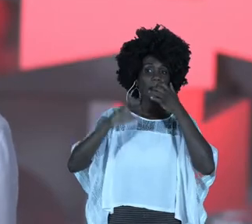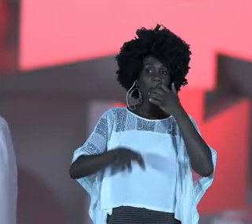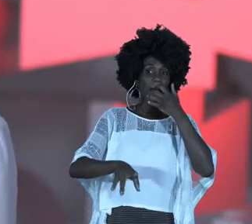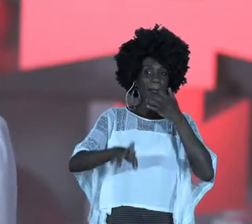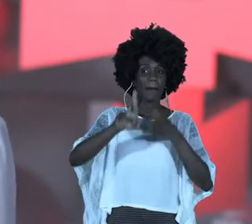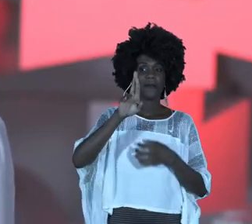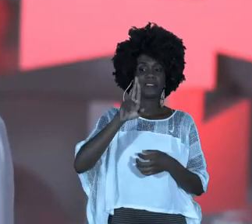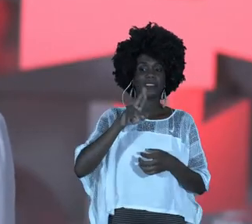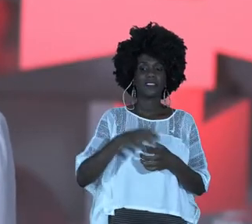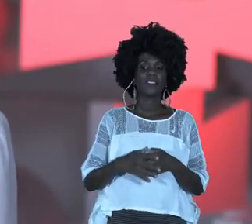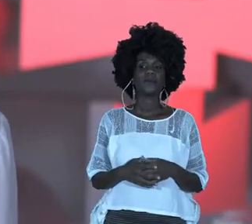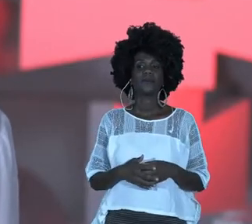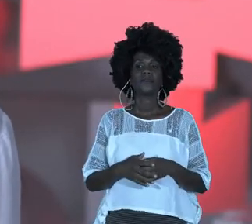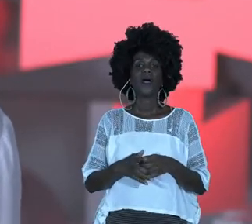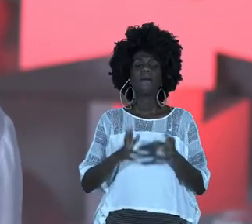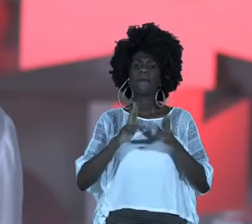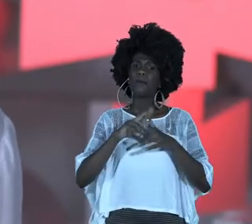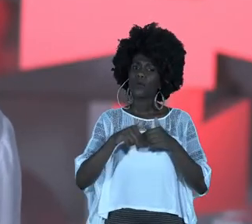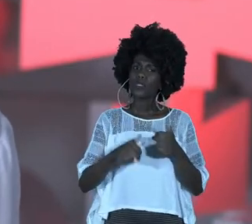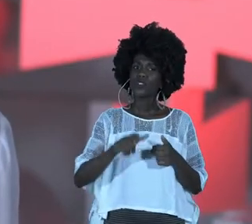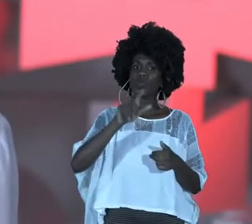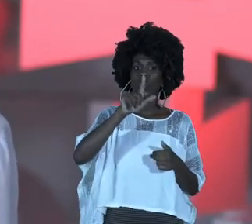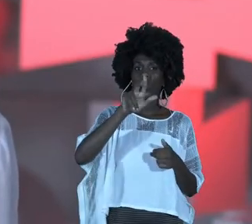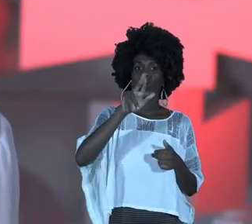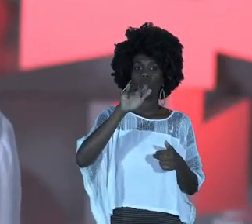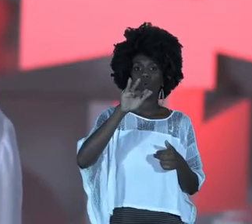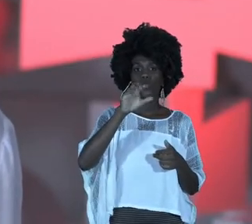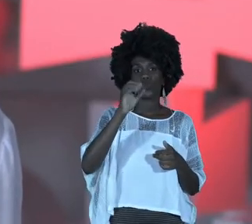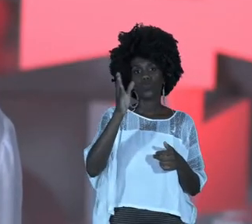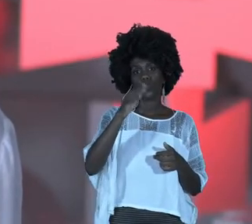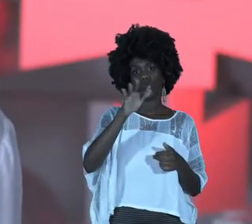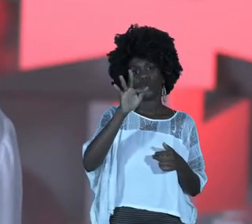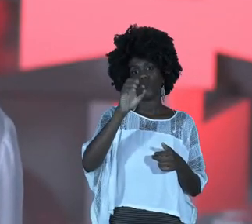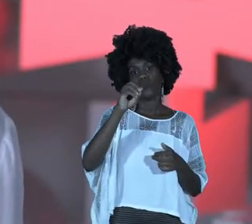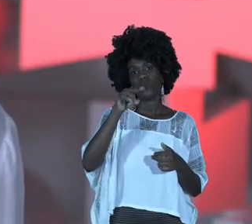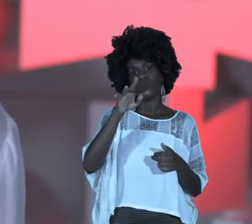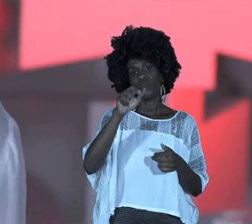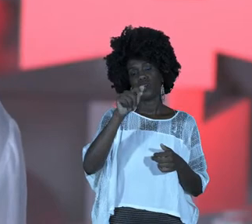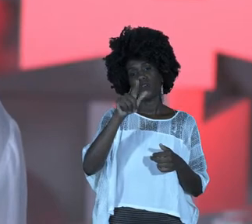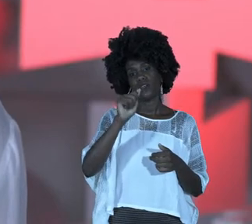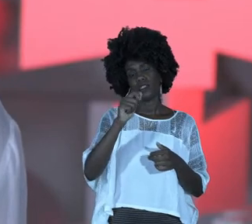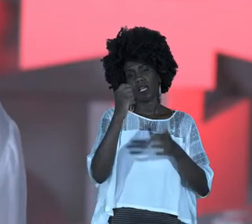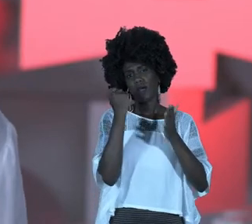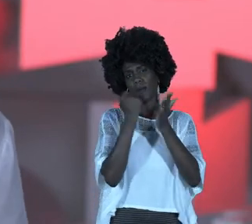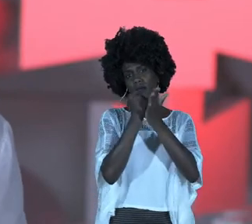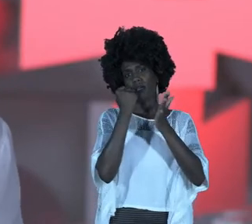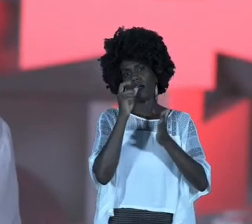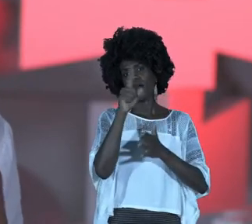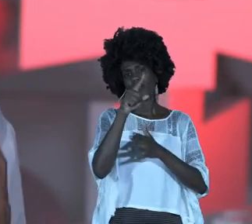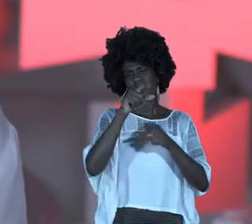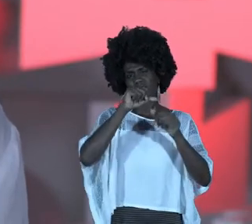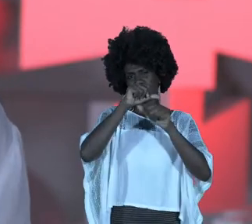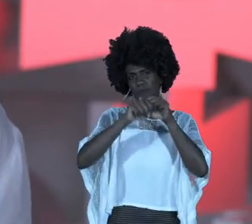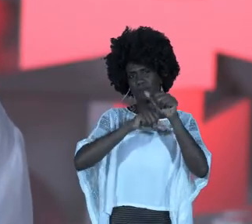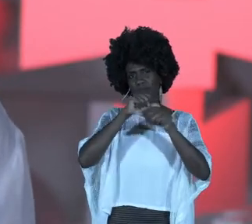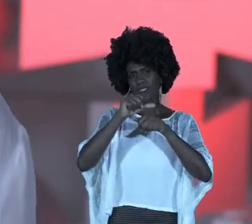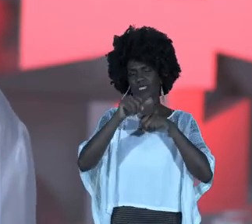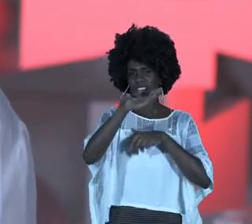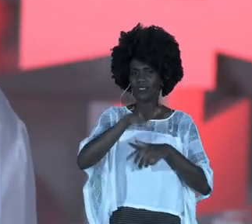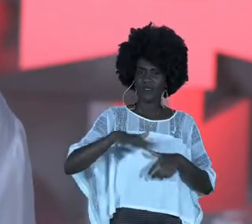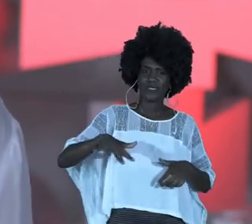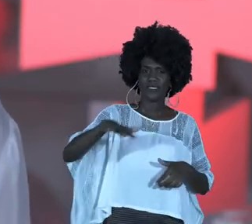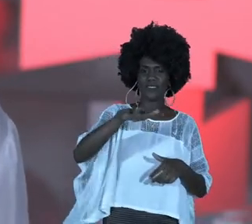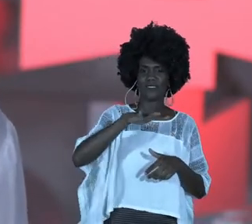representação. Então, Lúcio Fontana, ele é um marco também nessa reconfiguração do